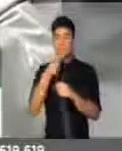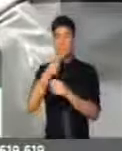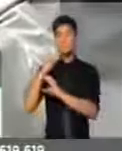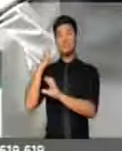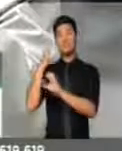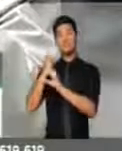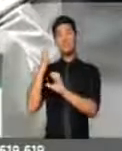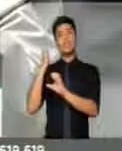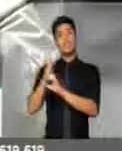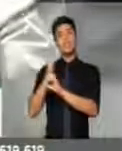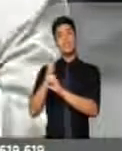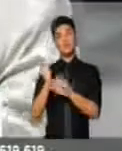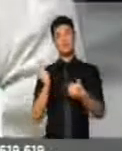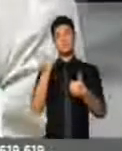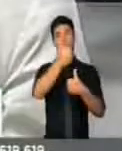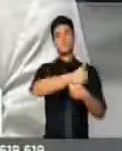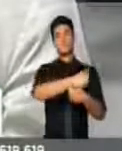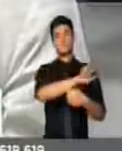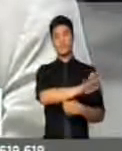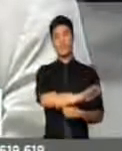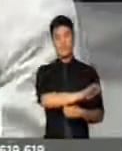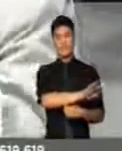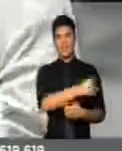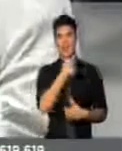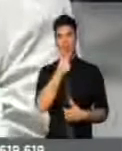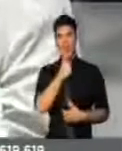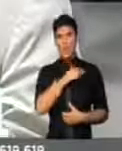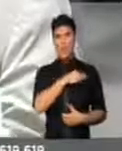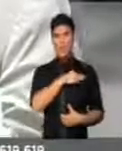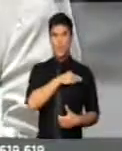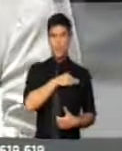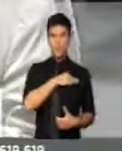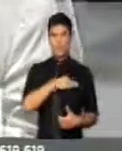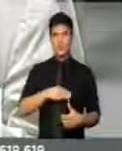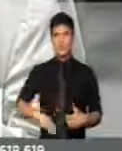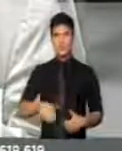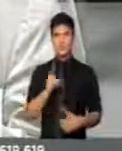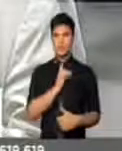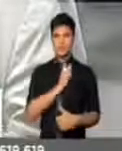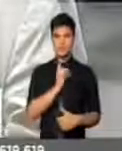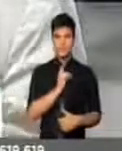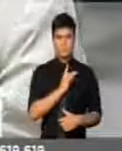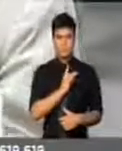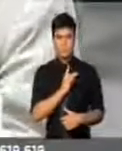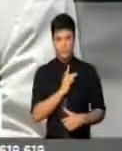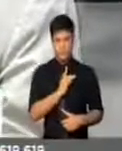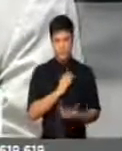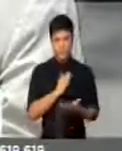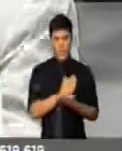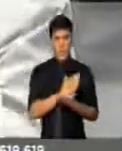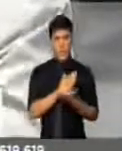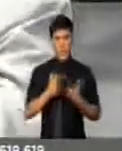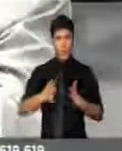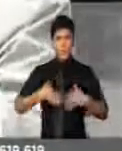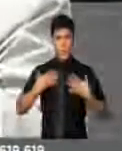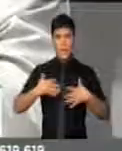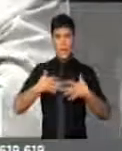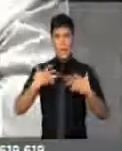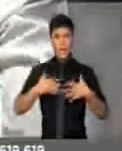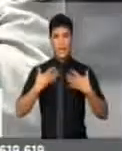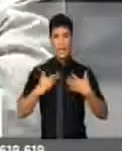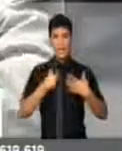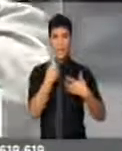diplomata. Os ministros tinham pavor a despachar. Aliás, alguns comemoravam quando